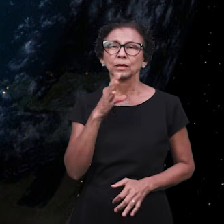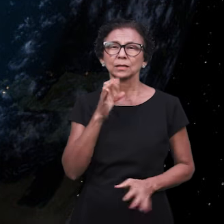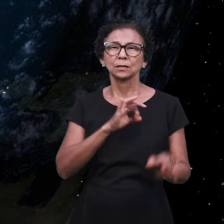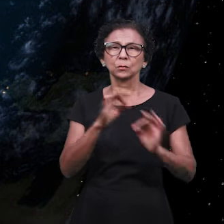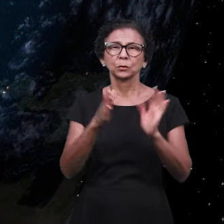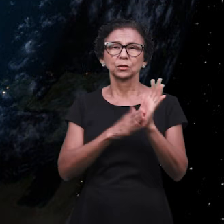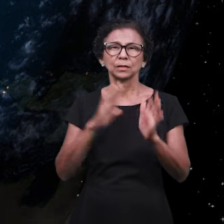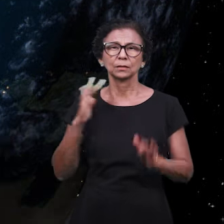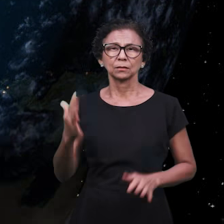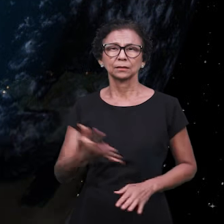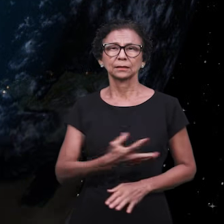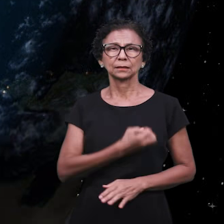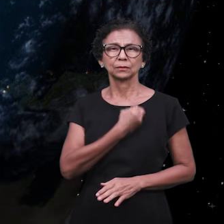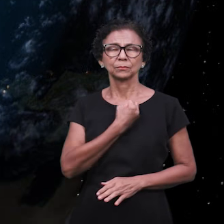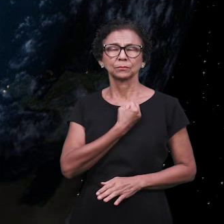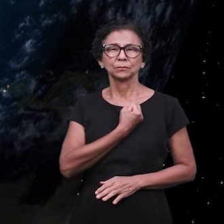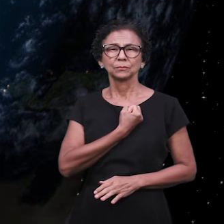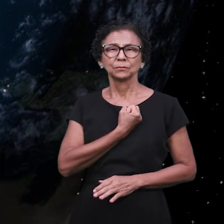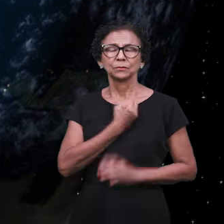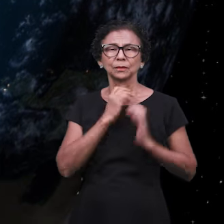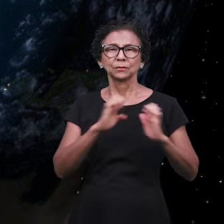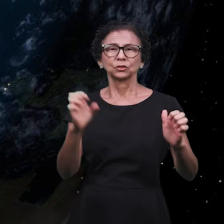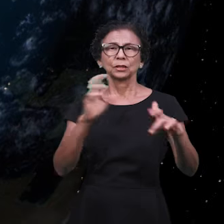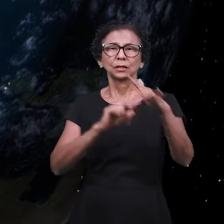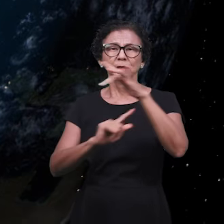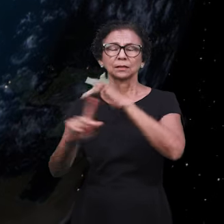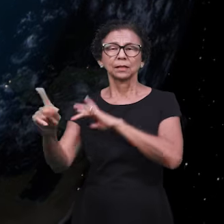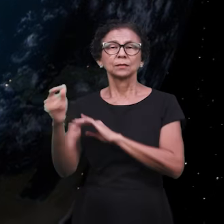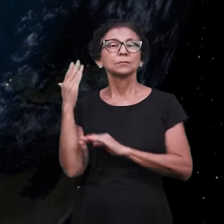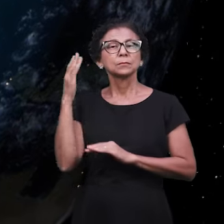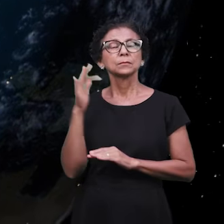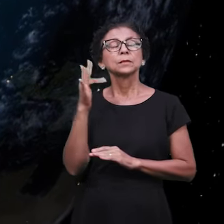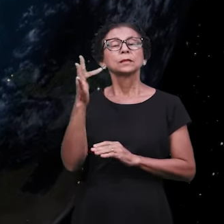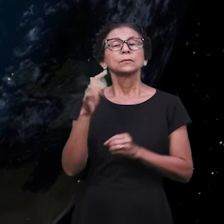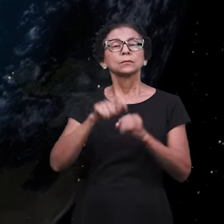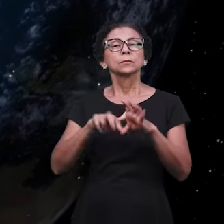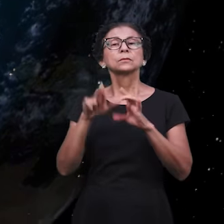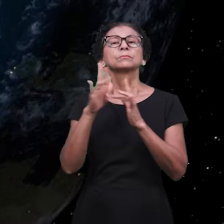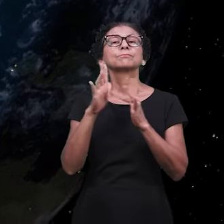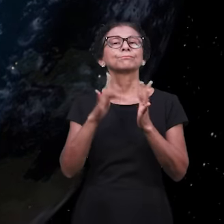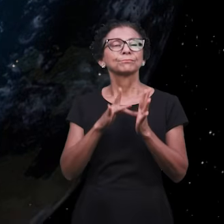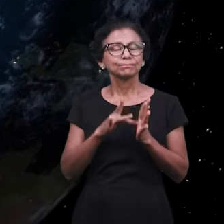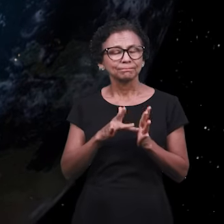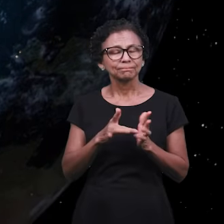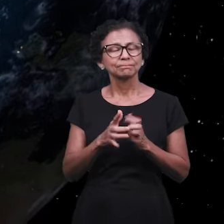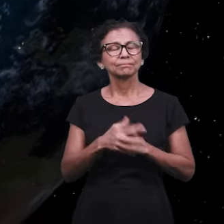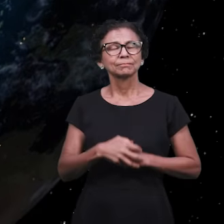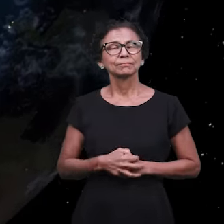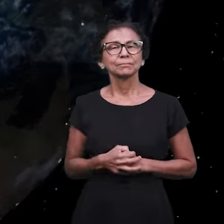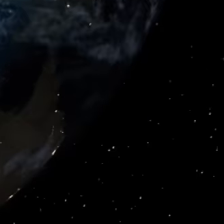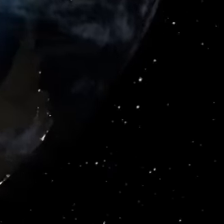alcançadas pelo Evangelho eterno e pela mensagem da breve volta do Senhor Jesus.